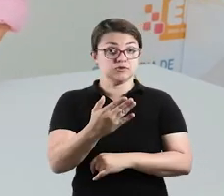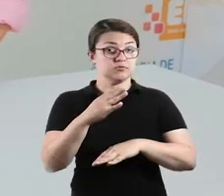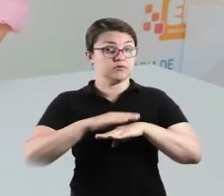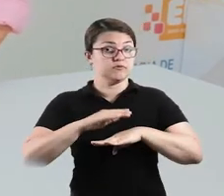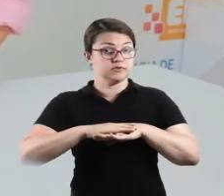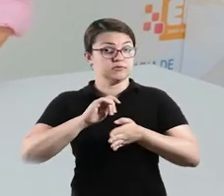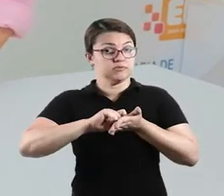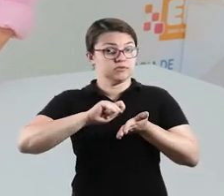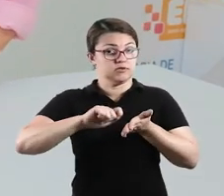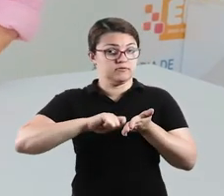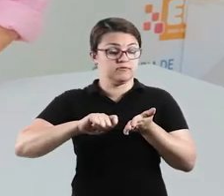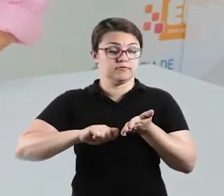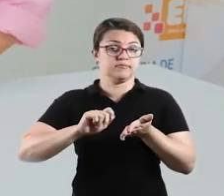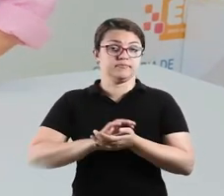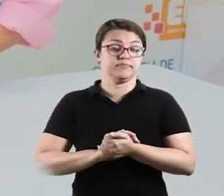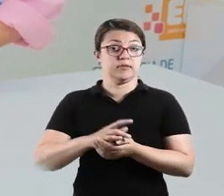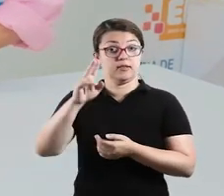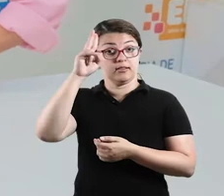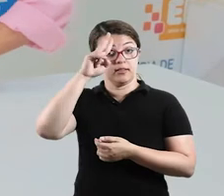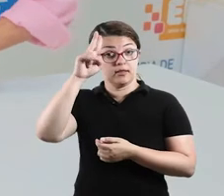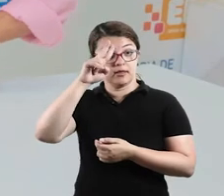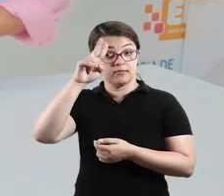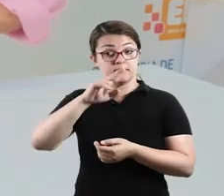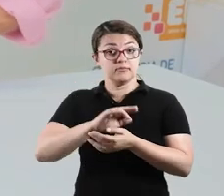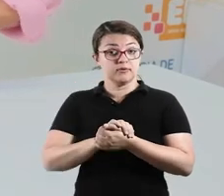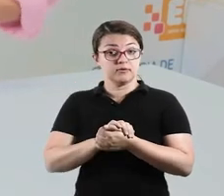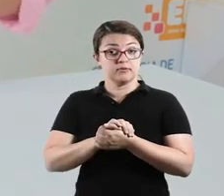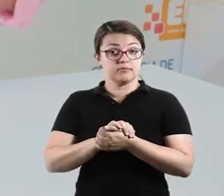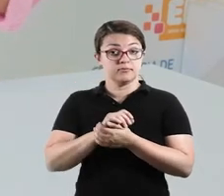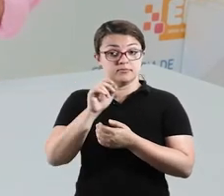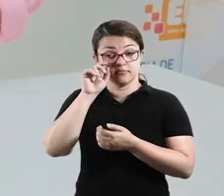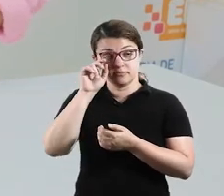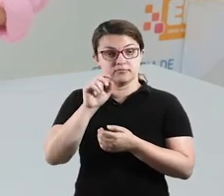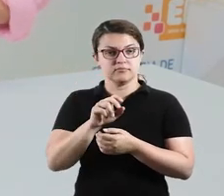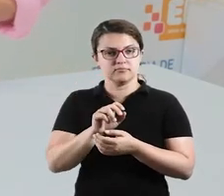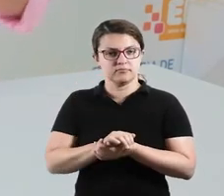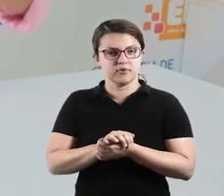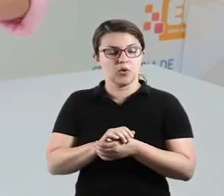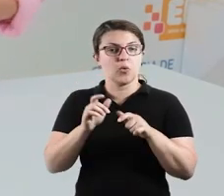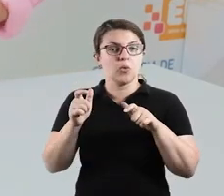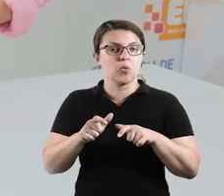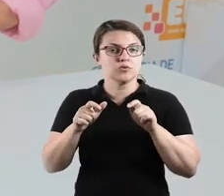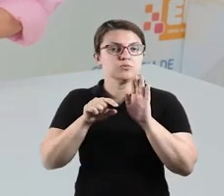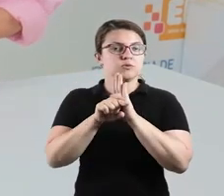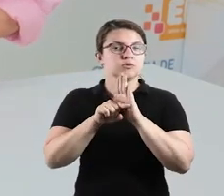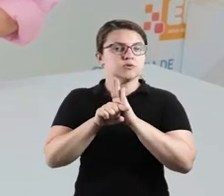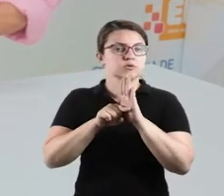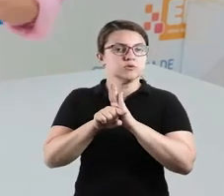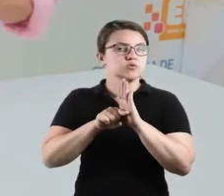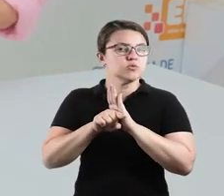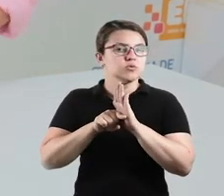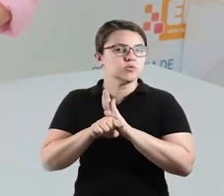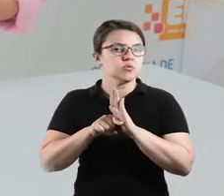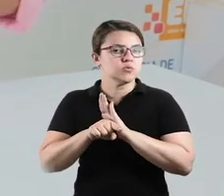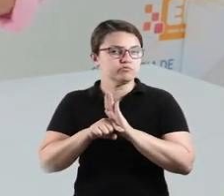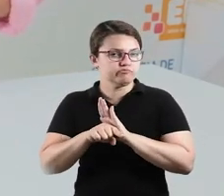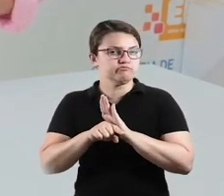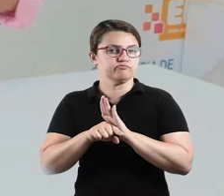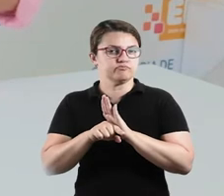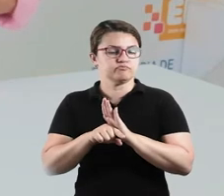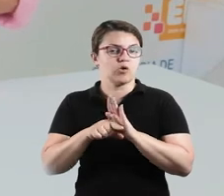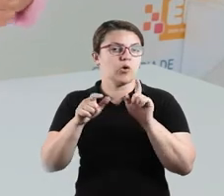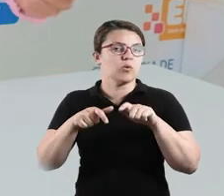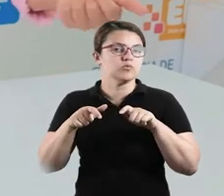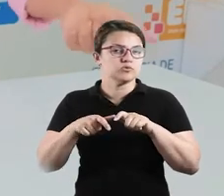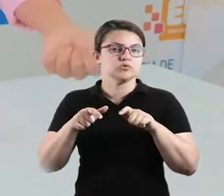para você fazer, tá bom? Não se esqueça de marcar a fonte dessa notícia, de onde você